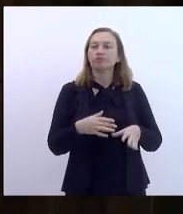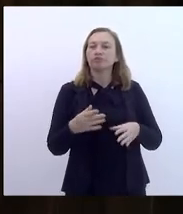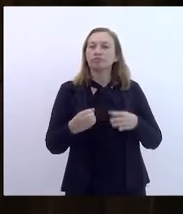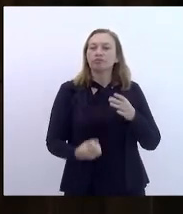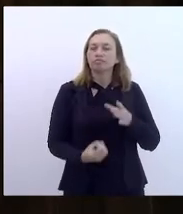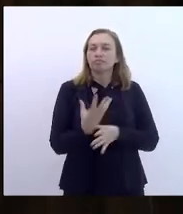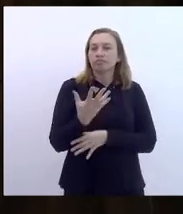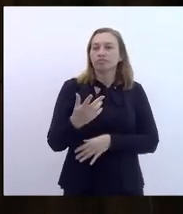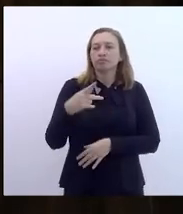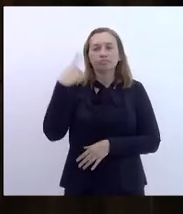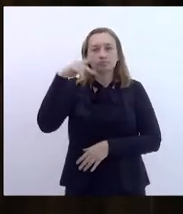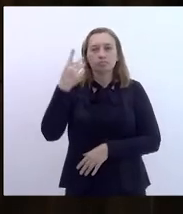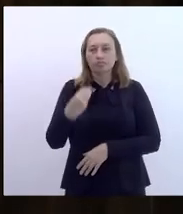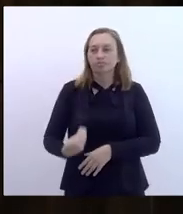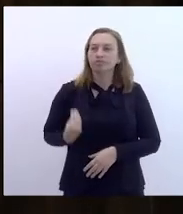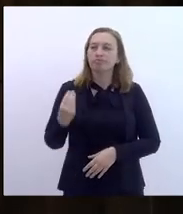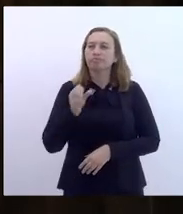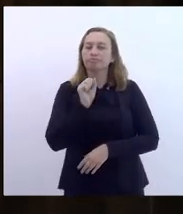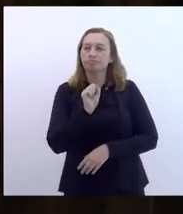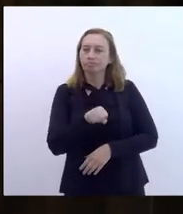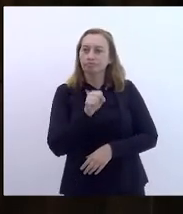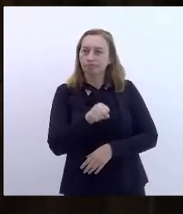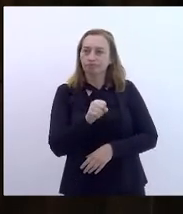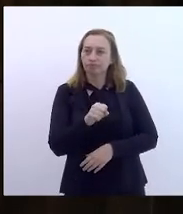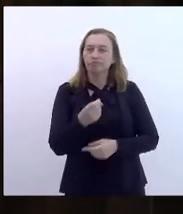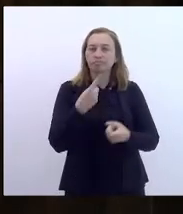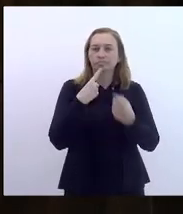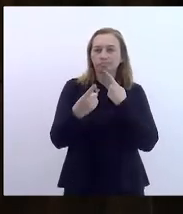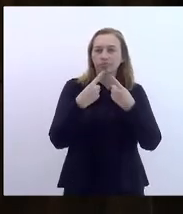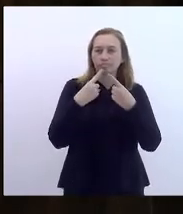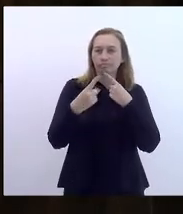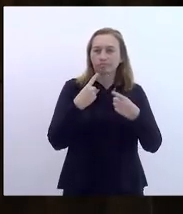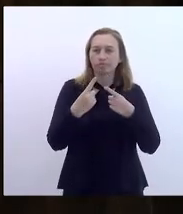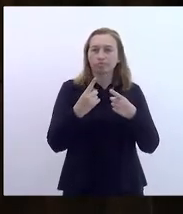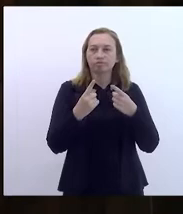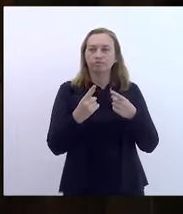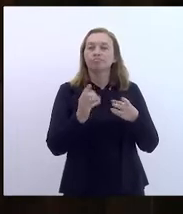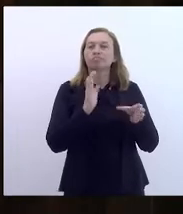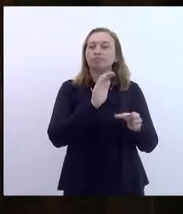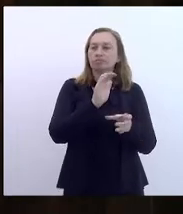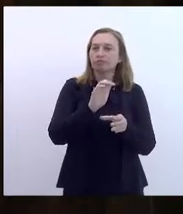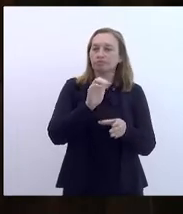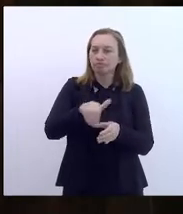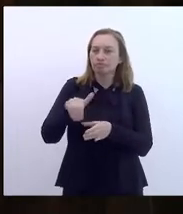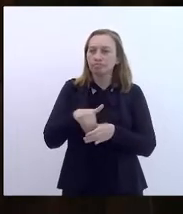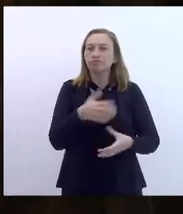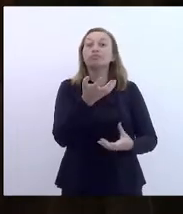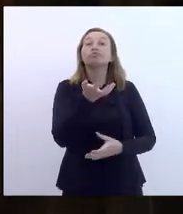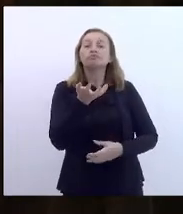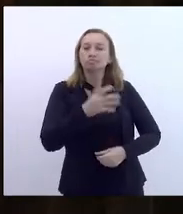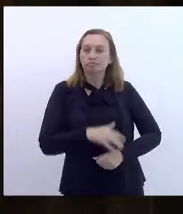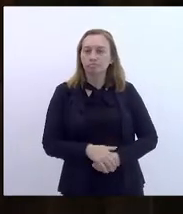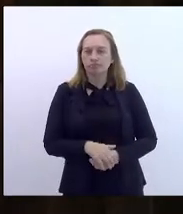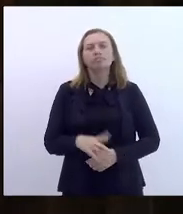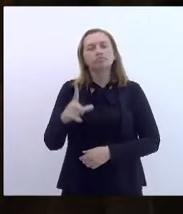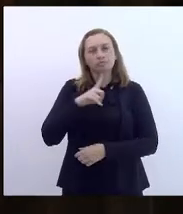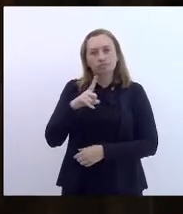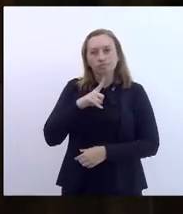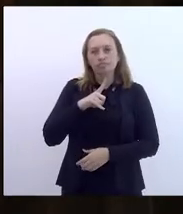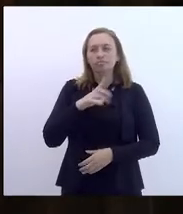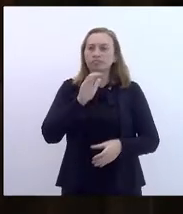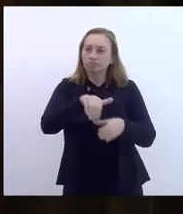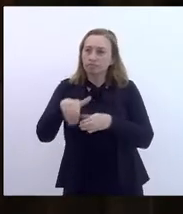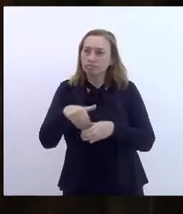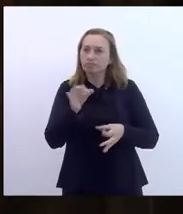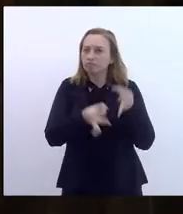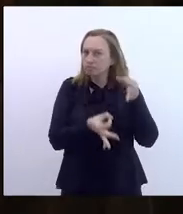para a vida demanda sim passar pelo debate das eleições de eleições queremos temos eleições justas